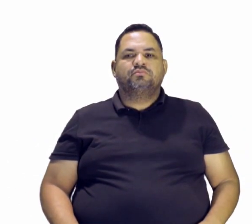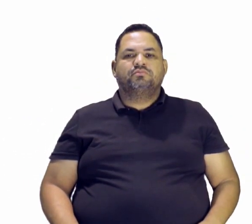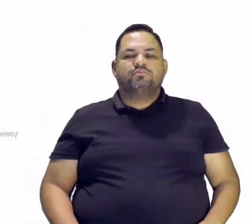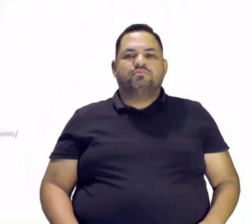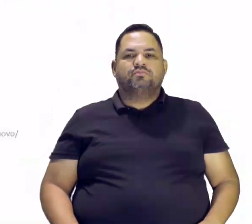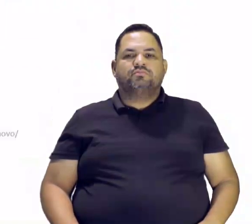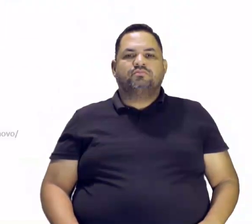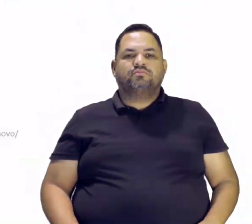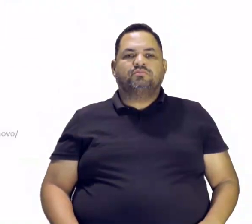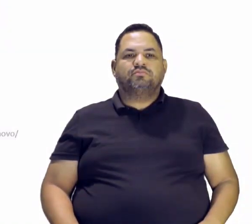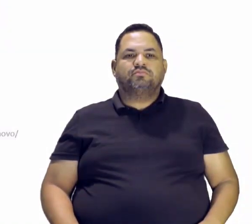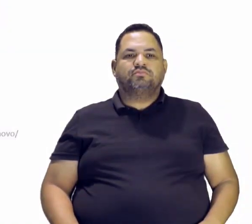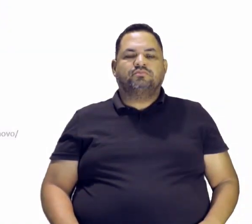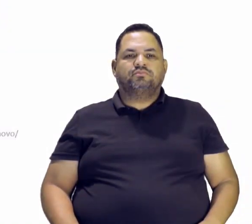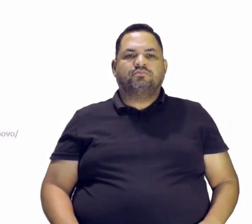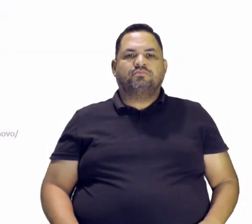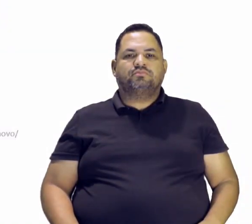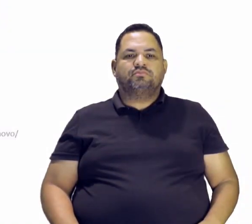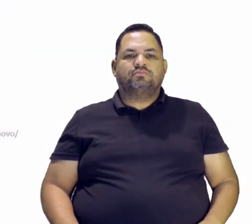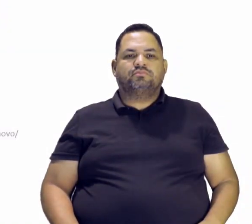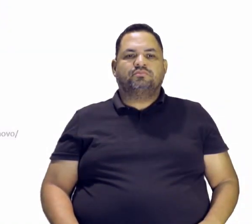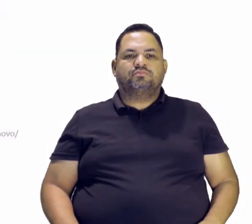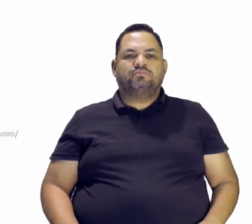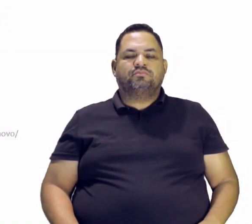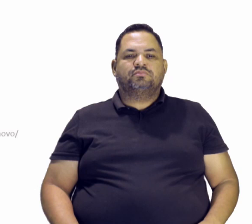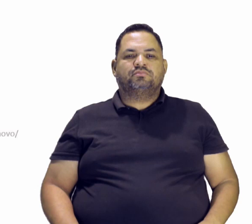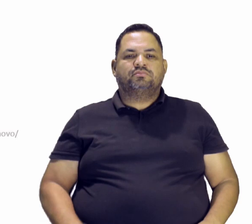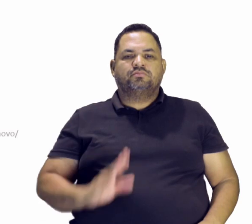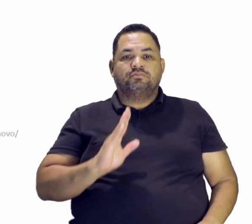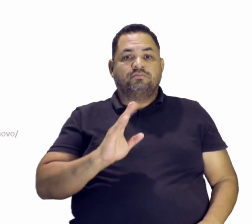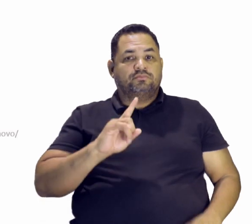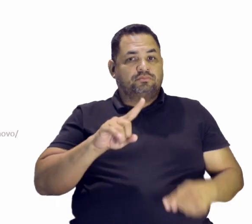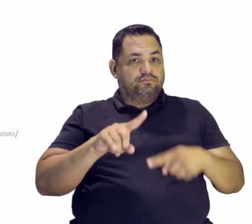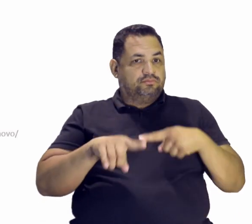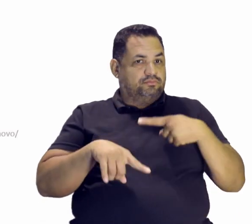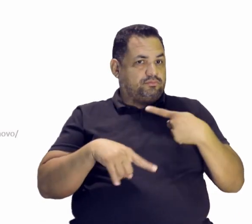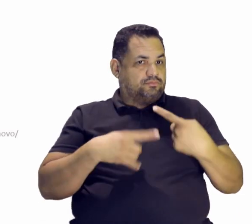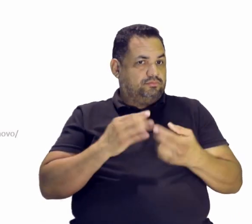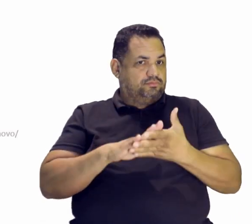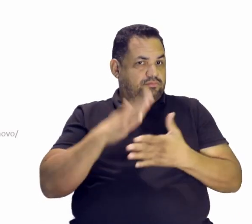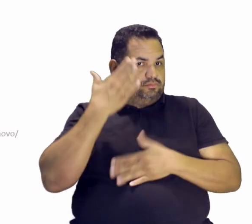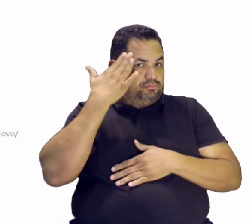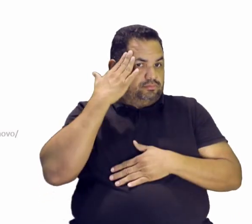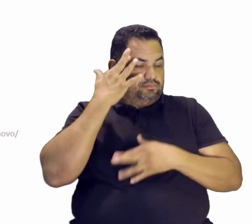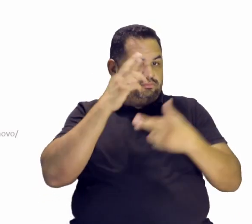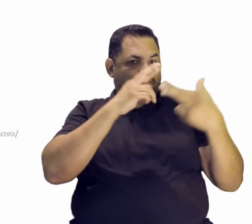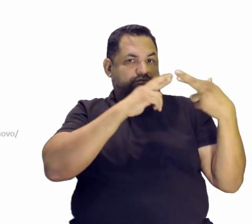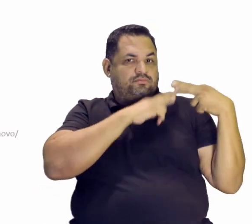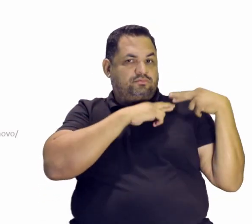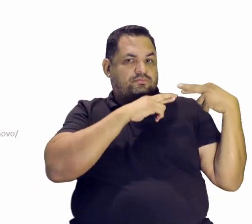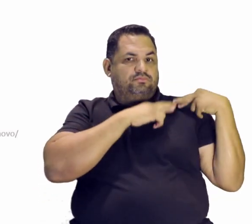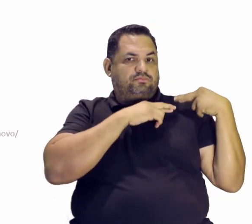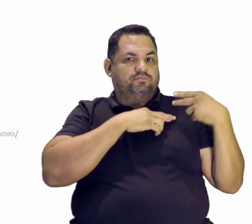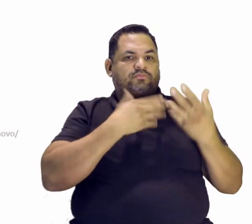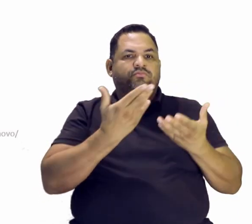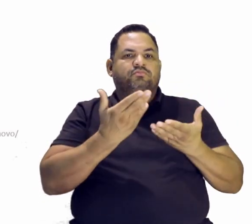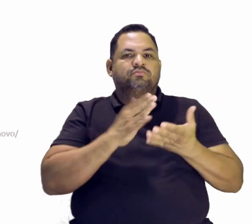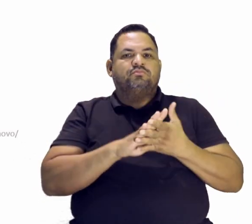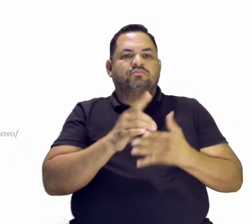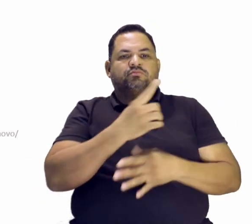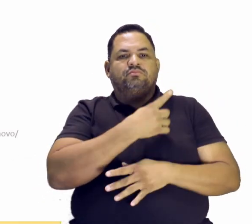lá. Daí, a gente já entende que esses músculos são responsáveis pelo quê, prof? Pelos